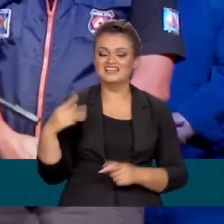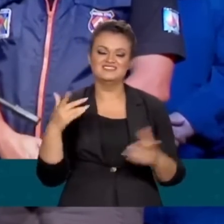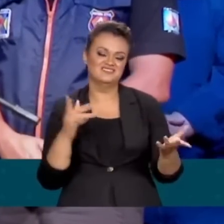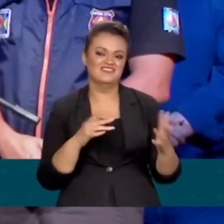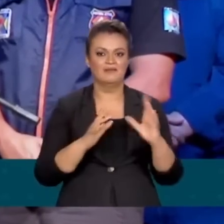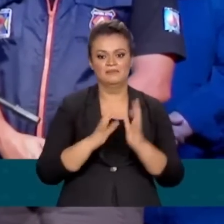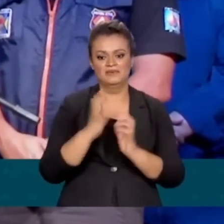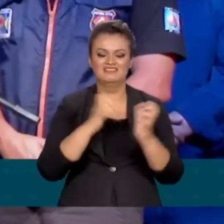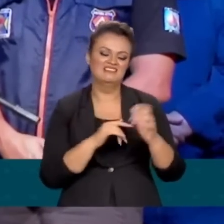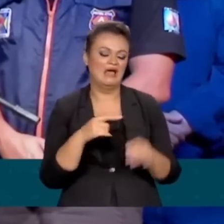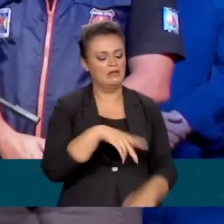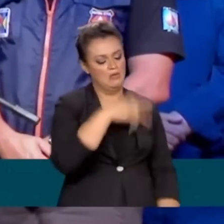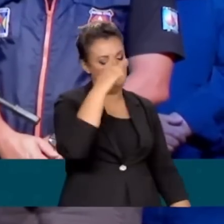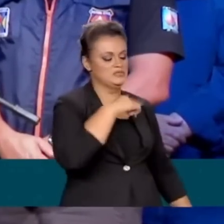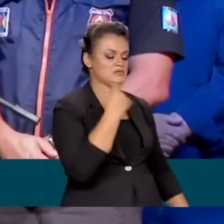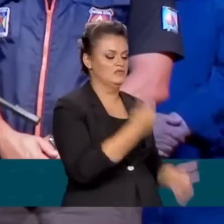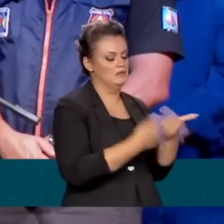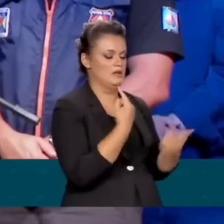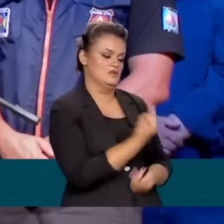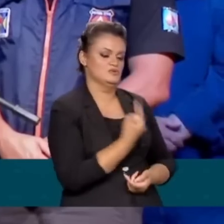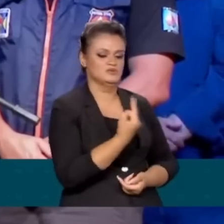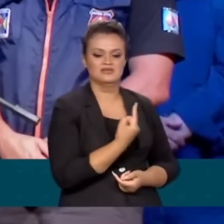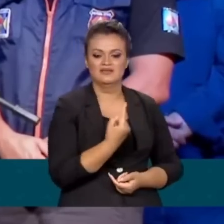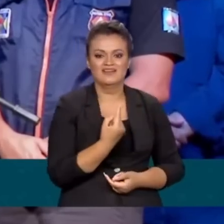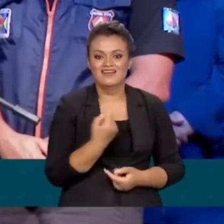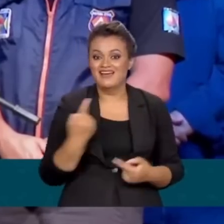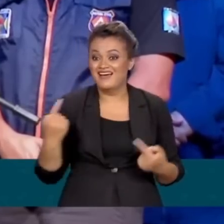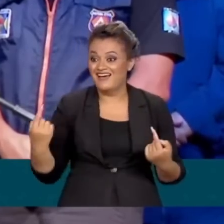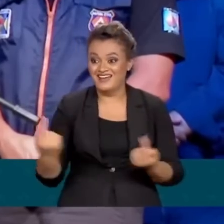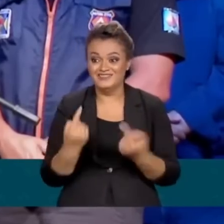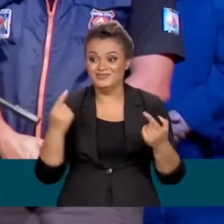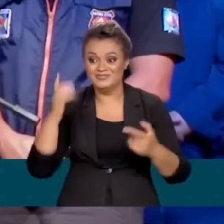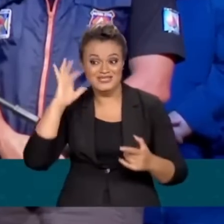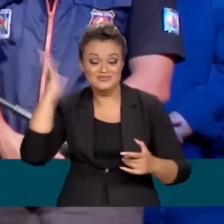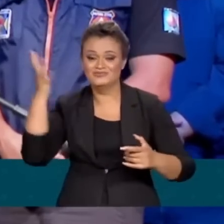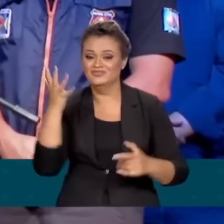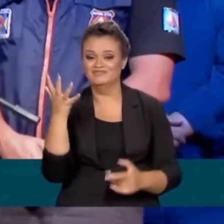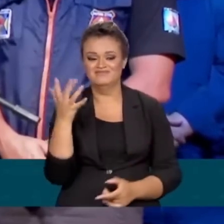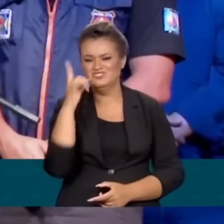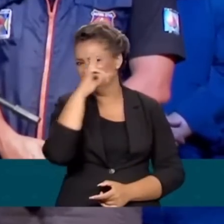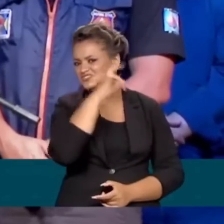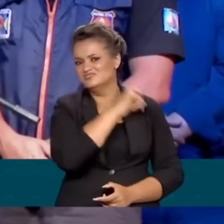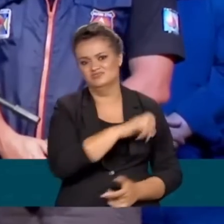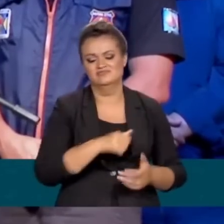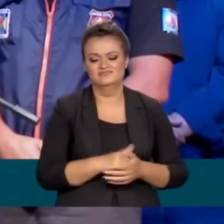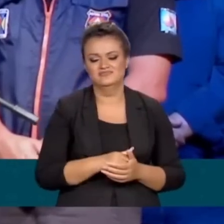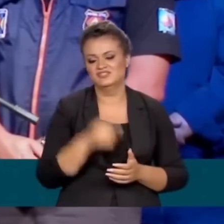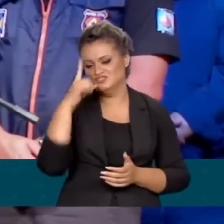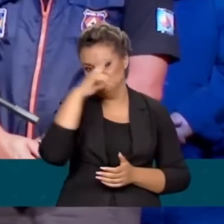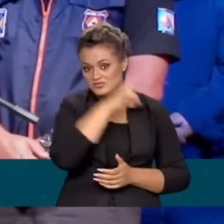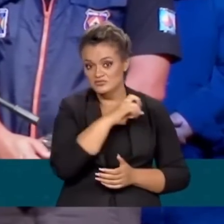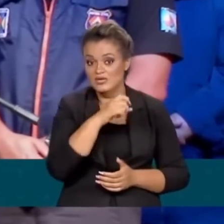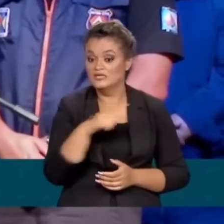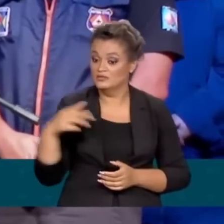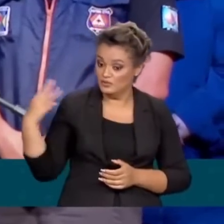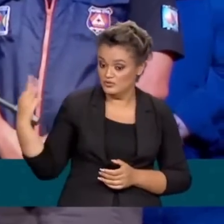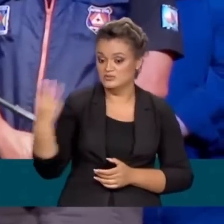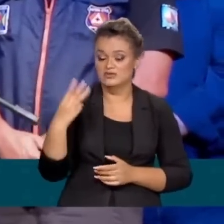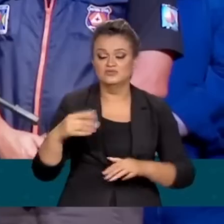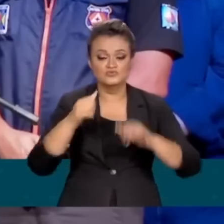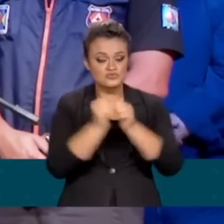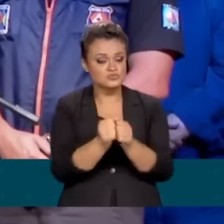cada um ficar trabalhando sozinho a nossa capacidade de rendimento é muito menor e é por isso que não precisa estar junto